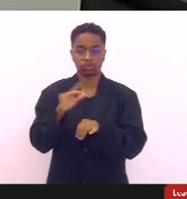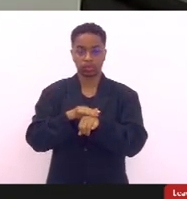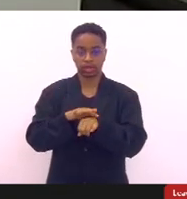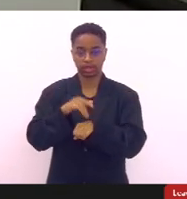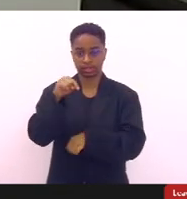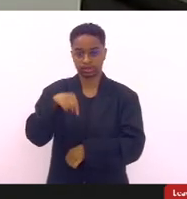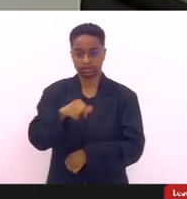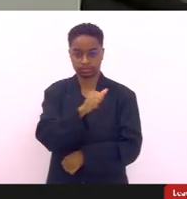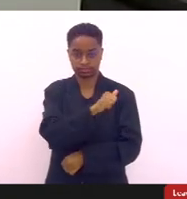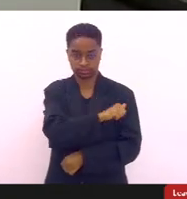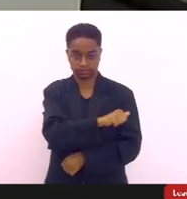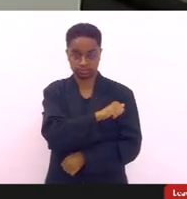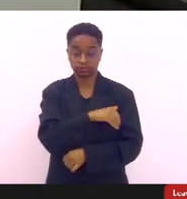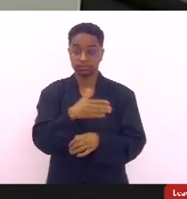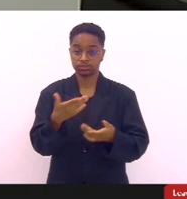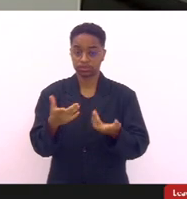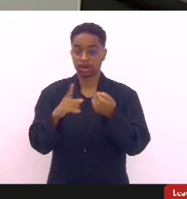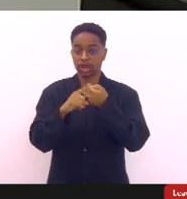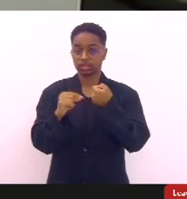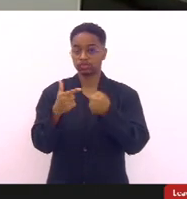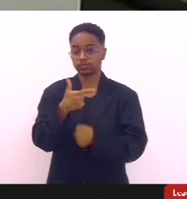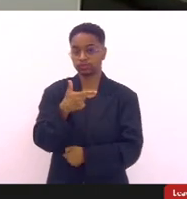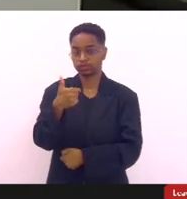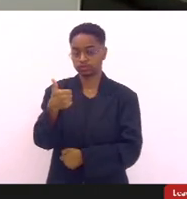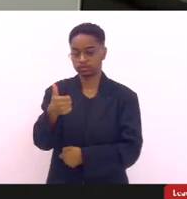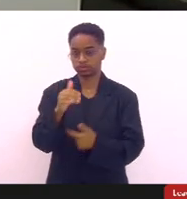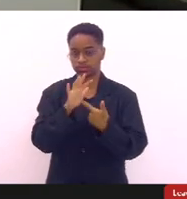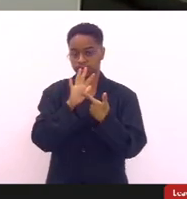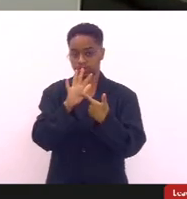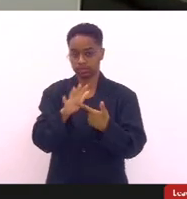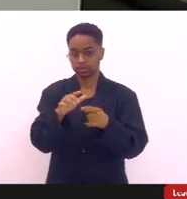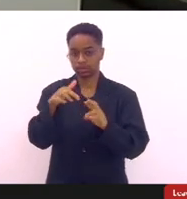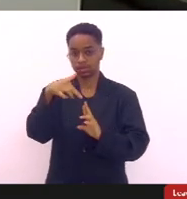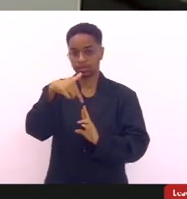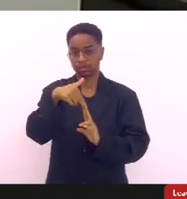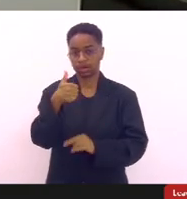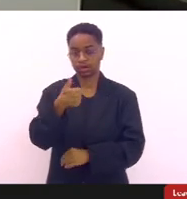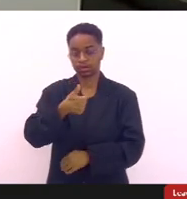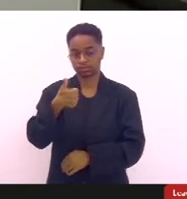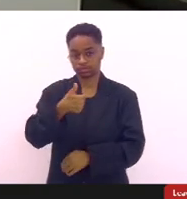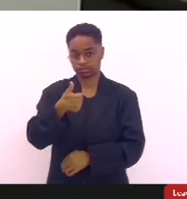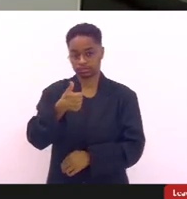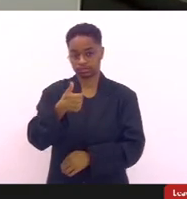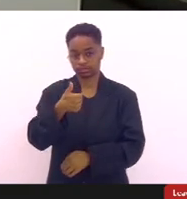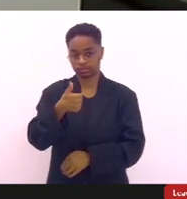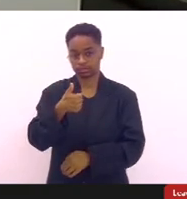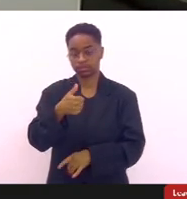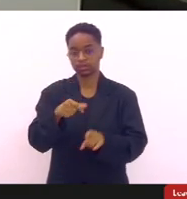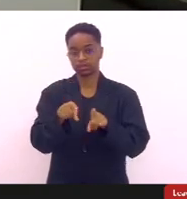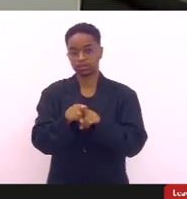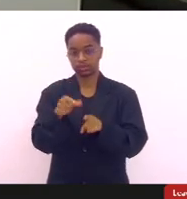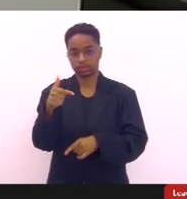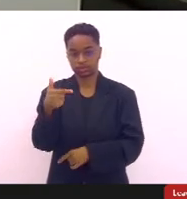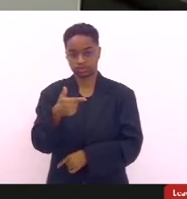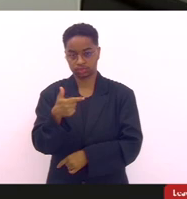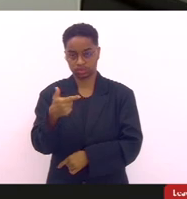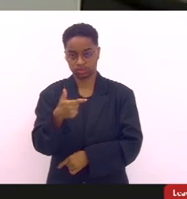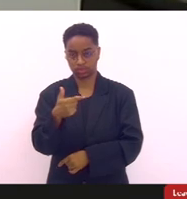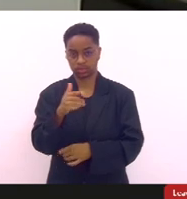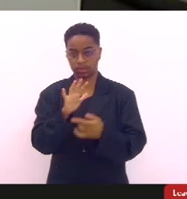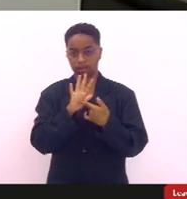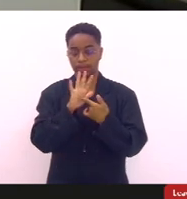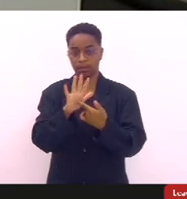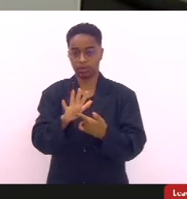no artigo 21, parágrafo 1º e parágrafo 2º, tem a